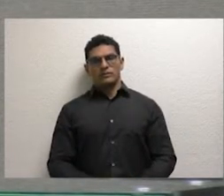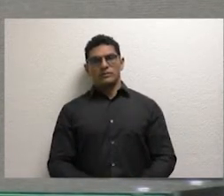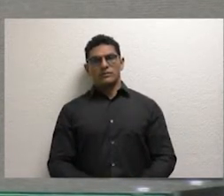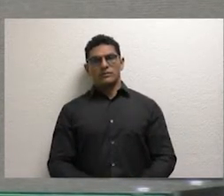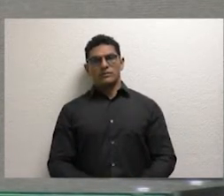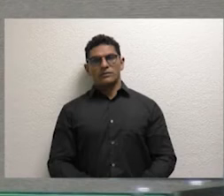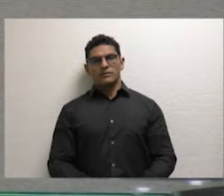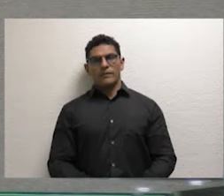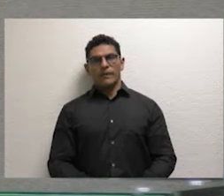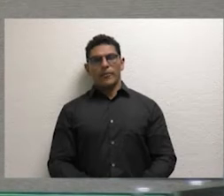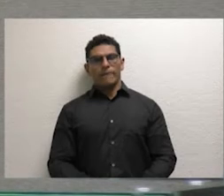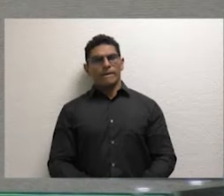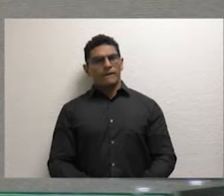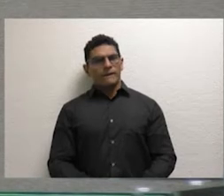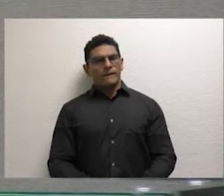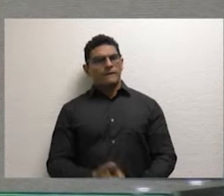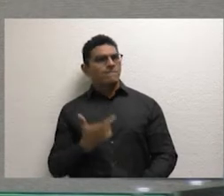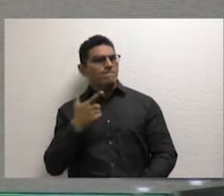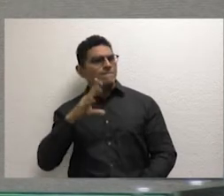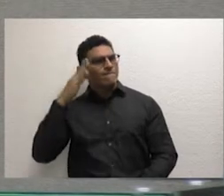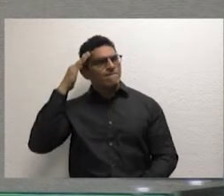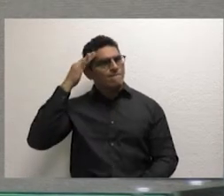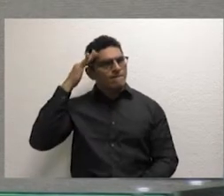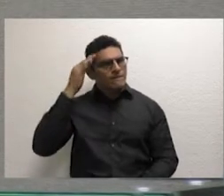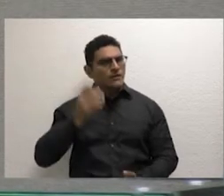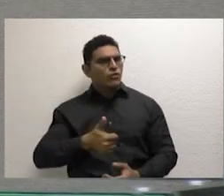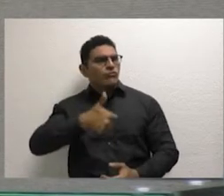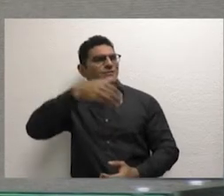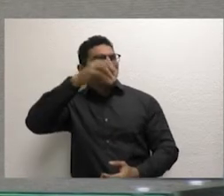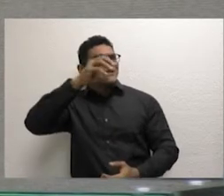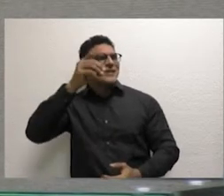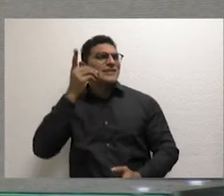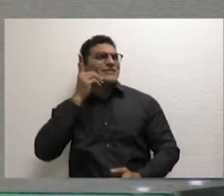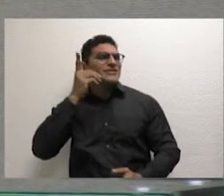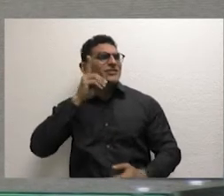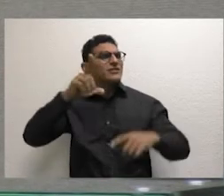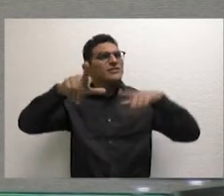Entendemos que com apenas 100 dias de governo,